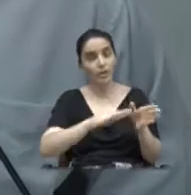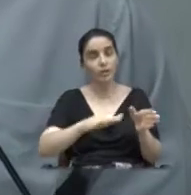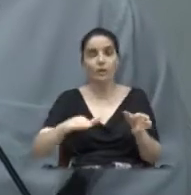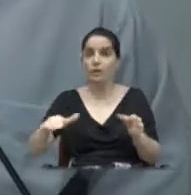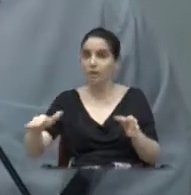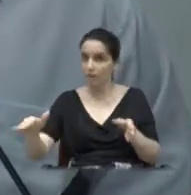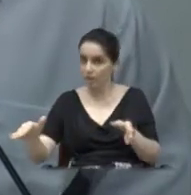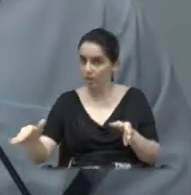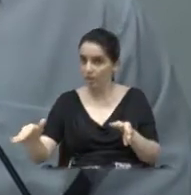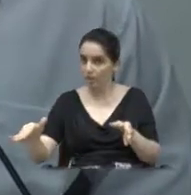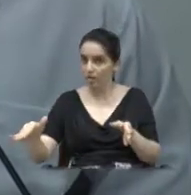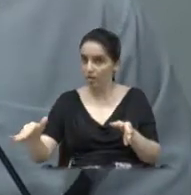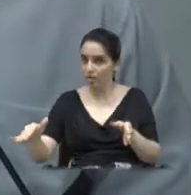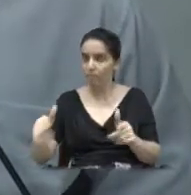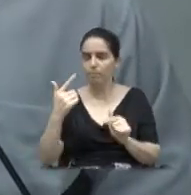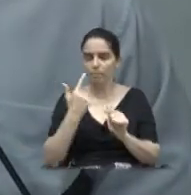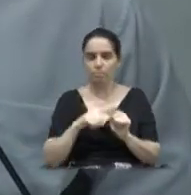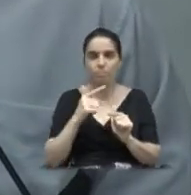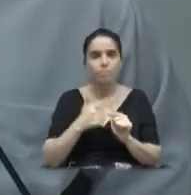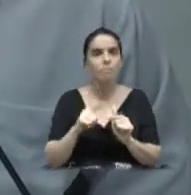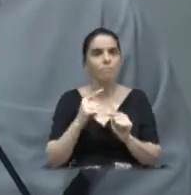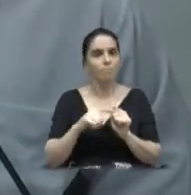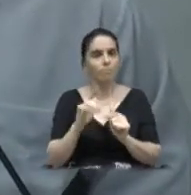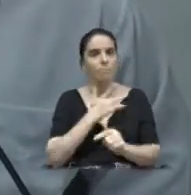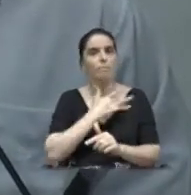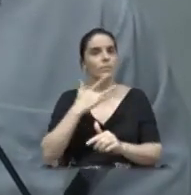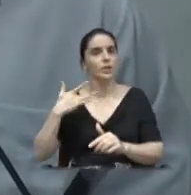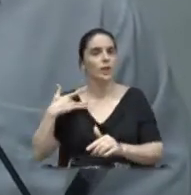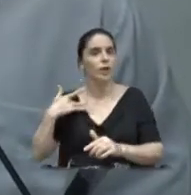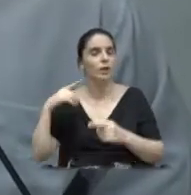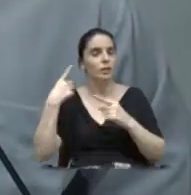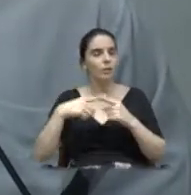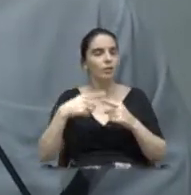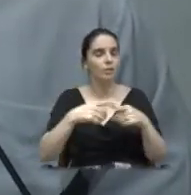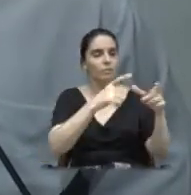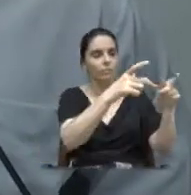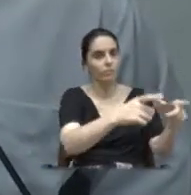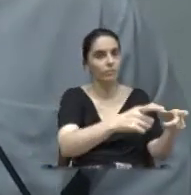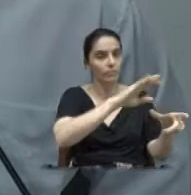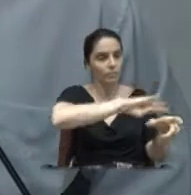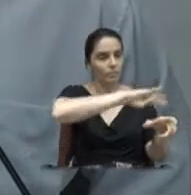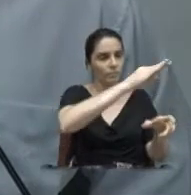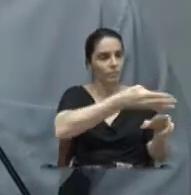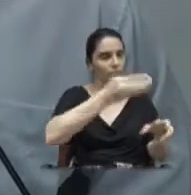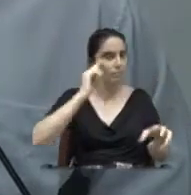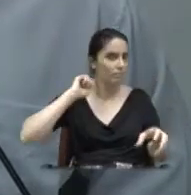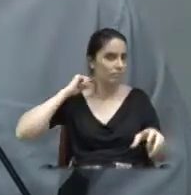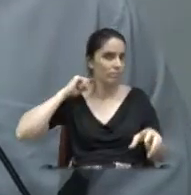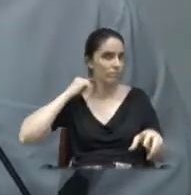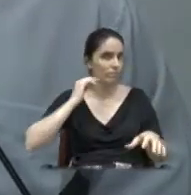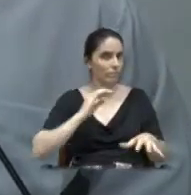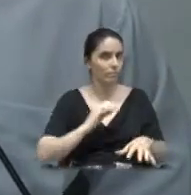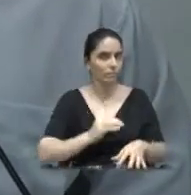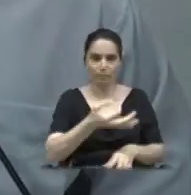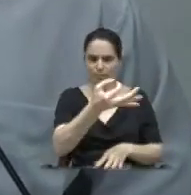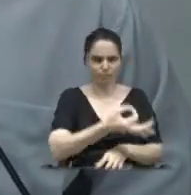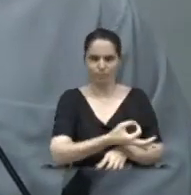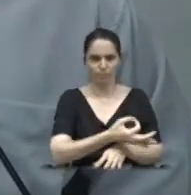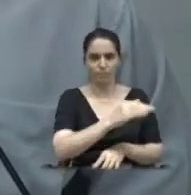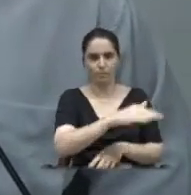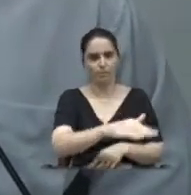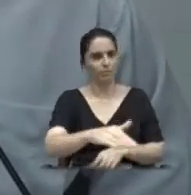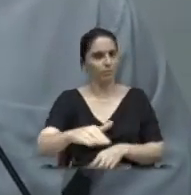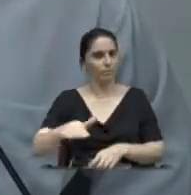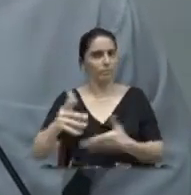correndo sério risco de saúde, porque aquele lugar é inapropriado para criança. Então, assim, será que esse órgão, que é